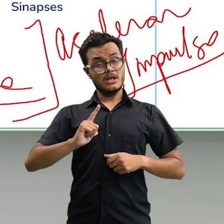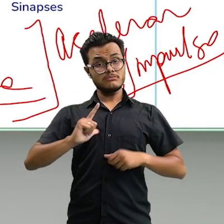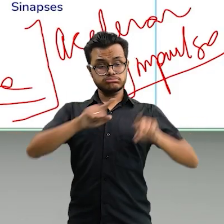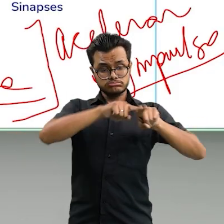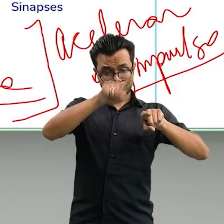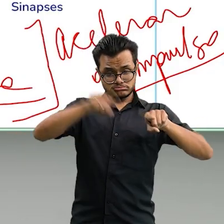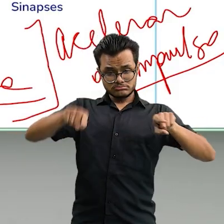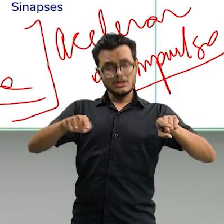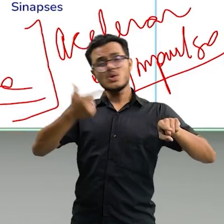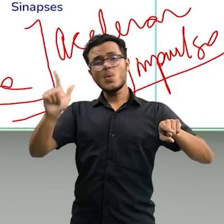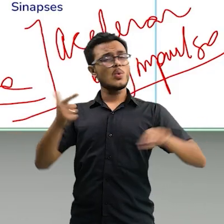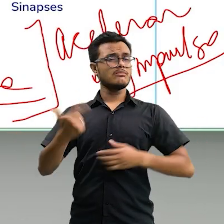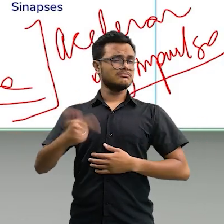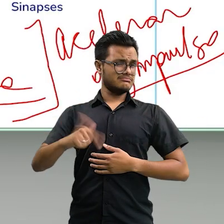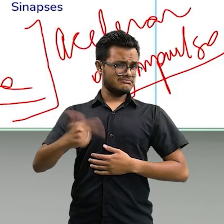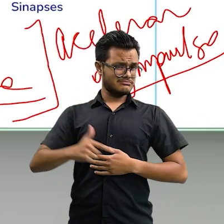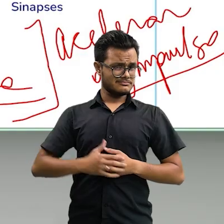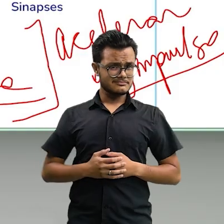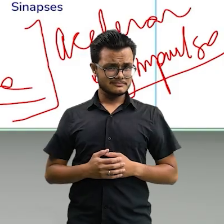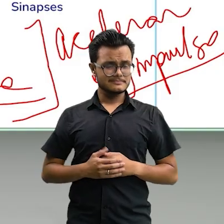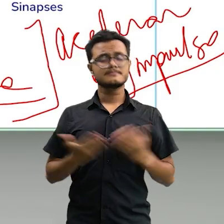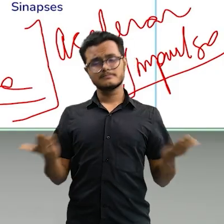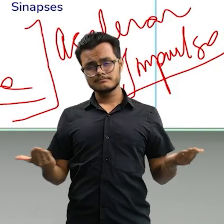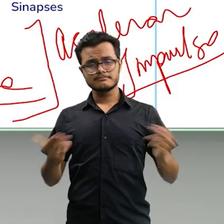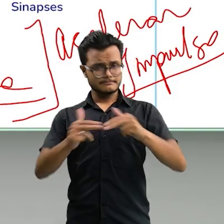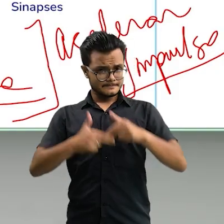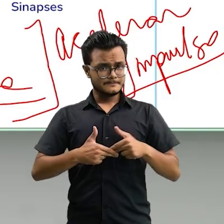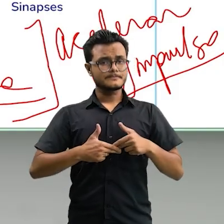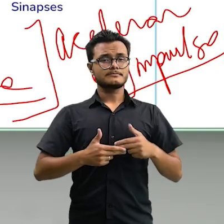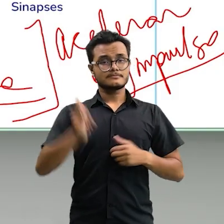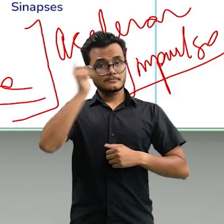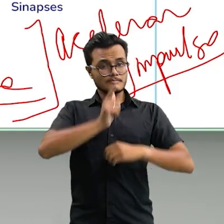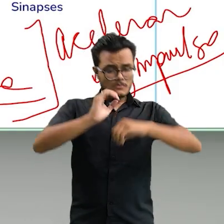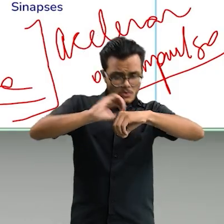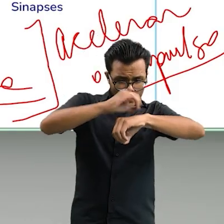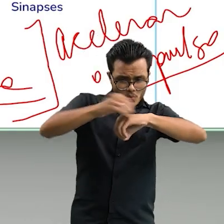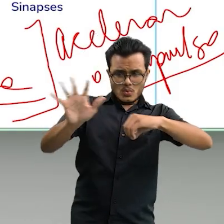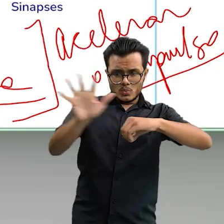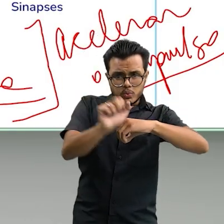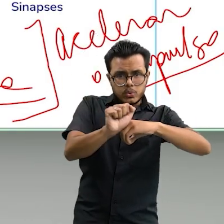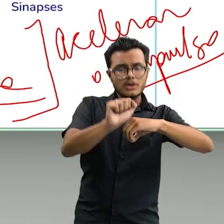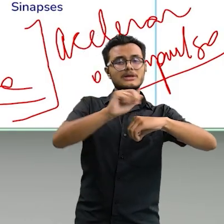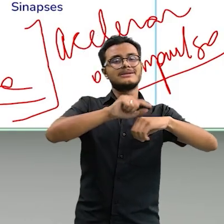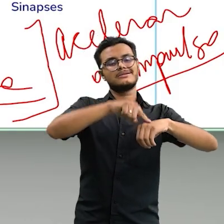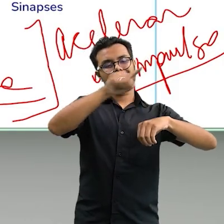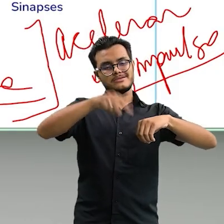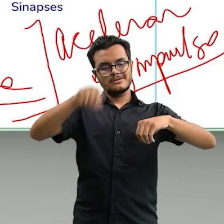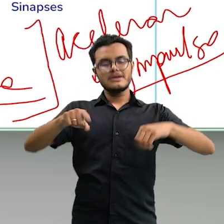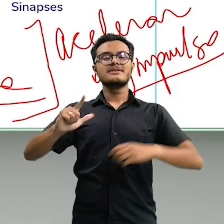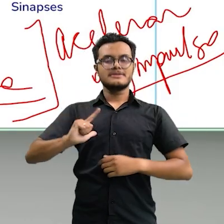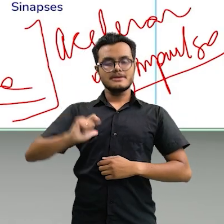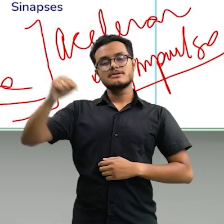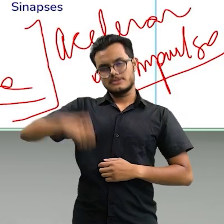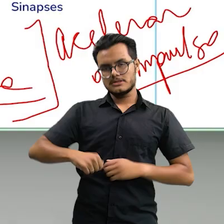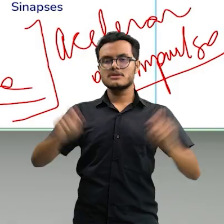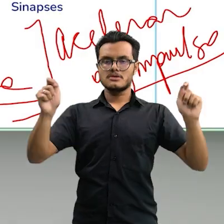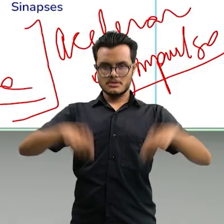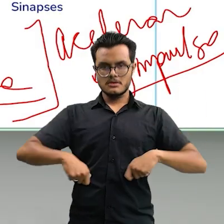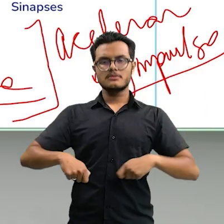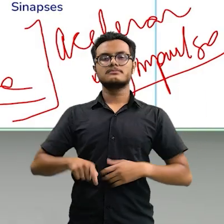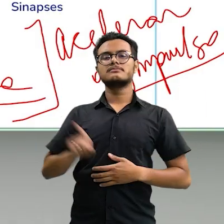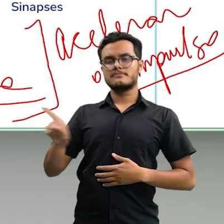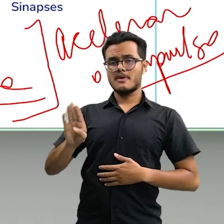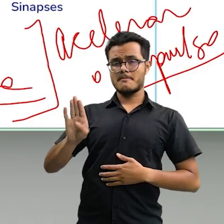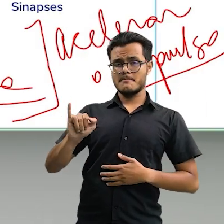não mielinizados. Mas aquele neurônio que é mielinizado, o impulso é transmitido de forma